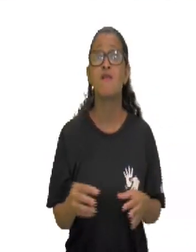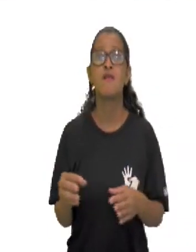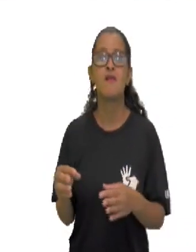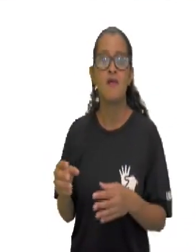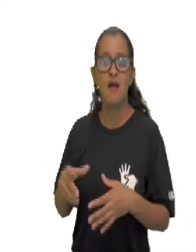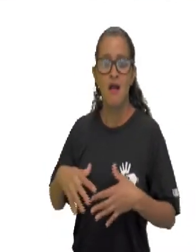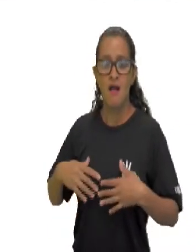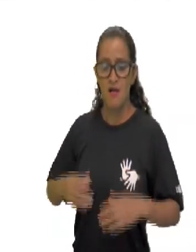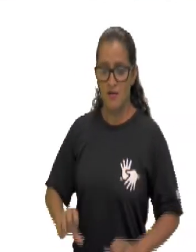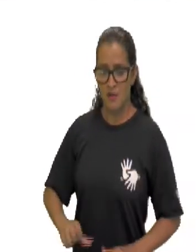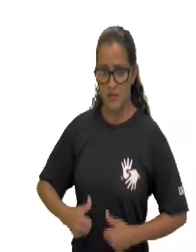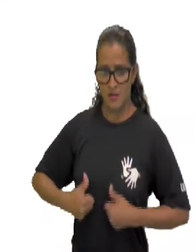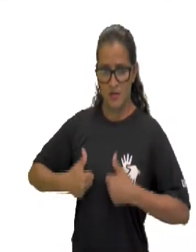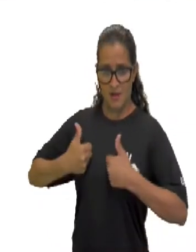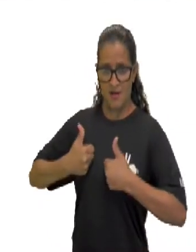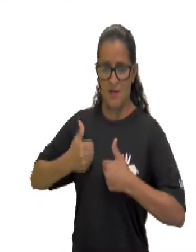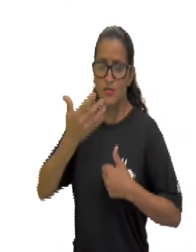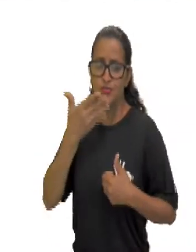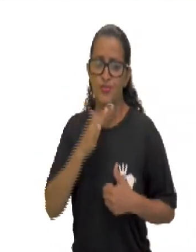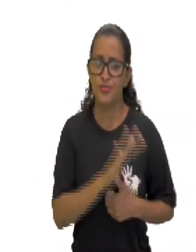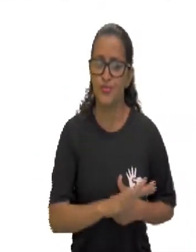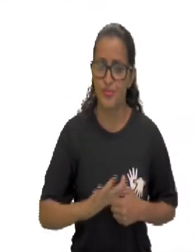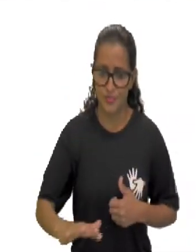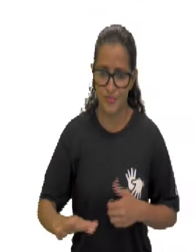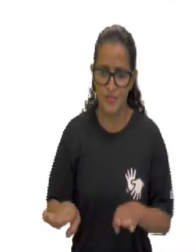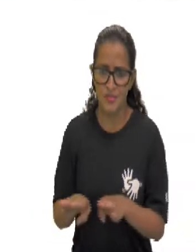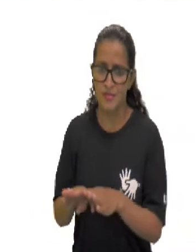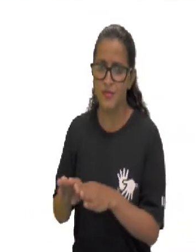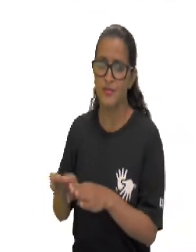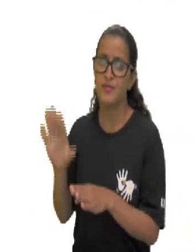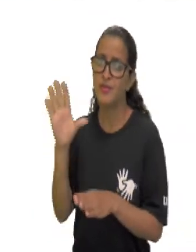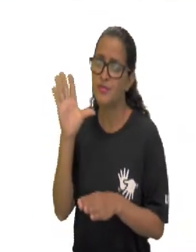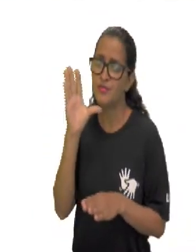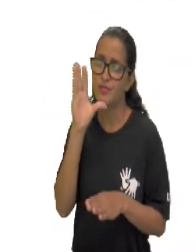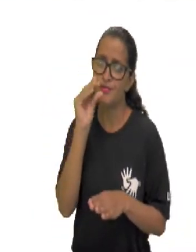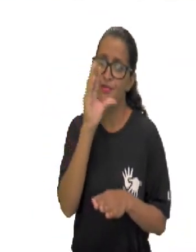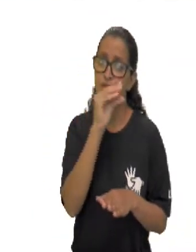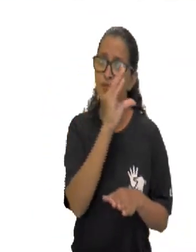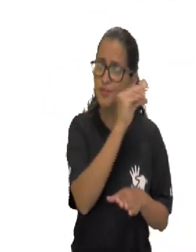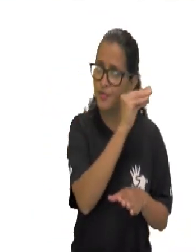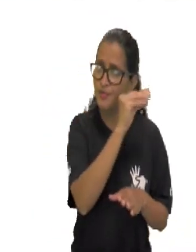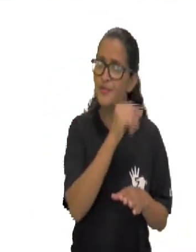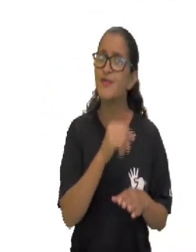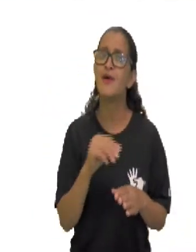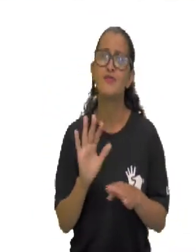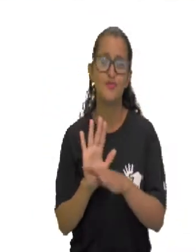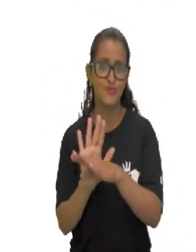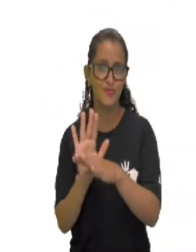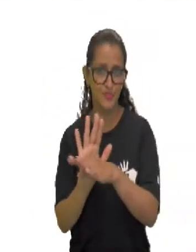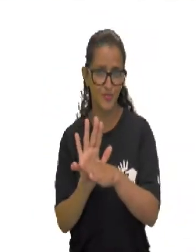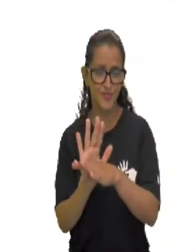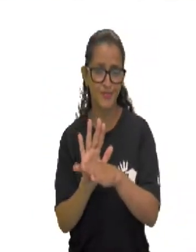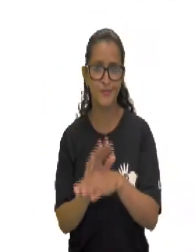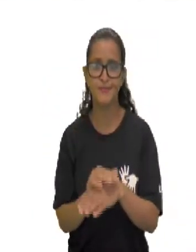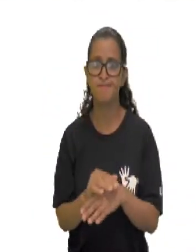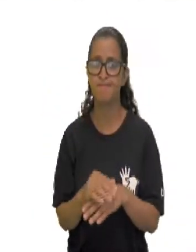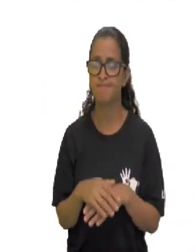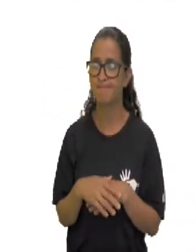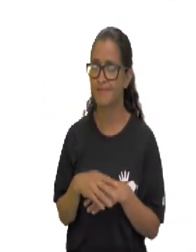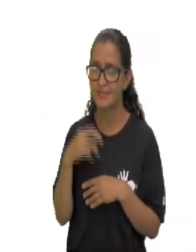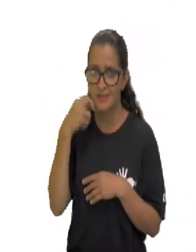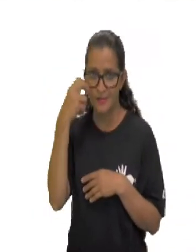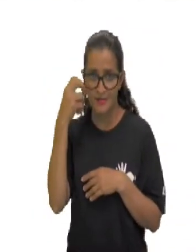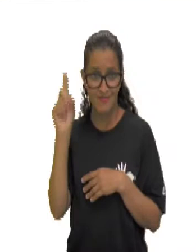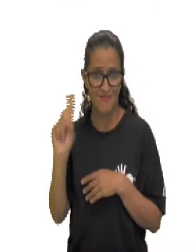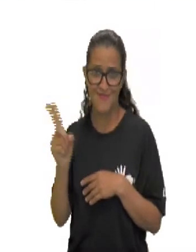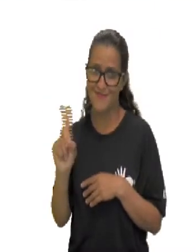isso é muito verdade, viu? Porque quando você começa, você pega uma peça lá para ensaiar, você fica preso. À medida